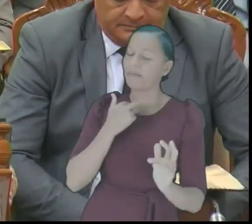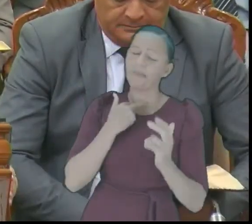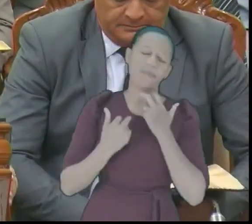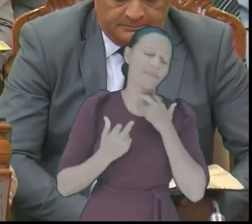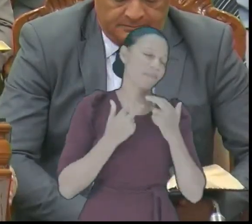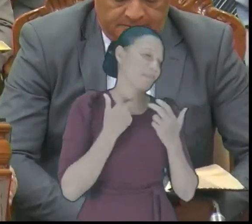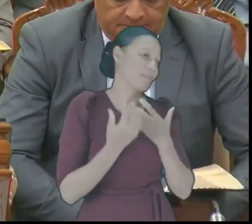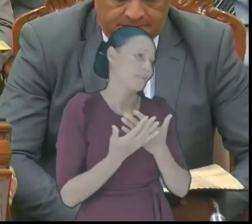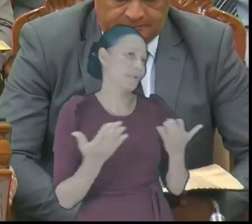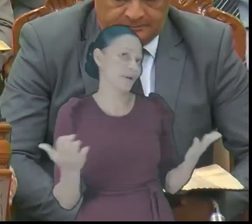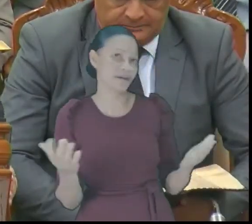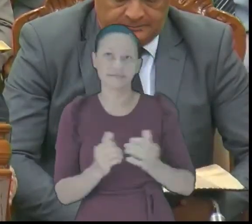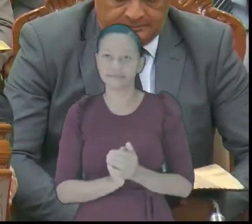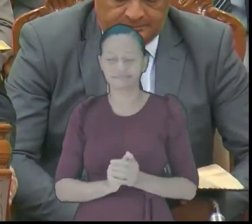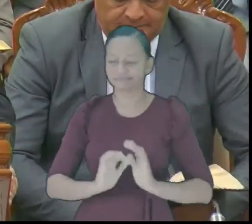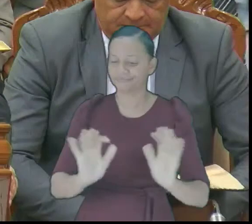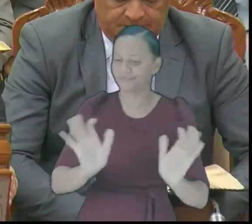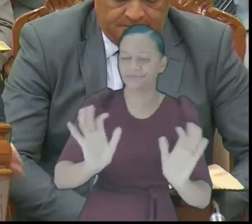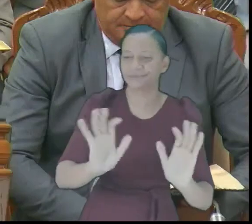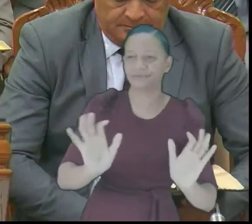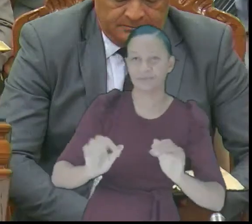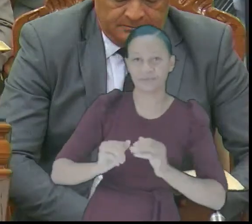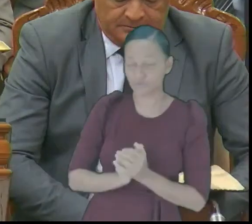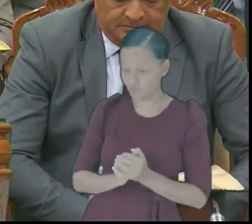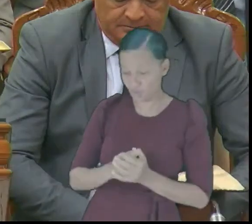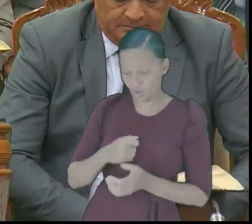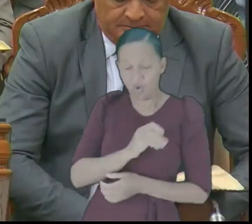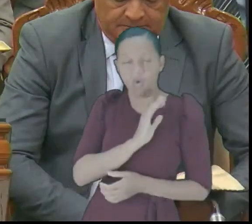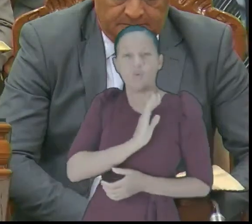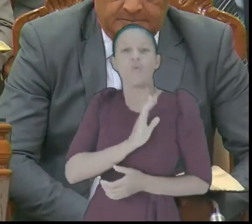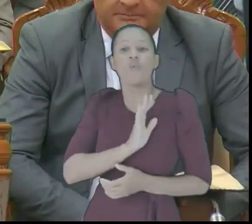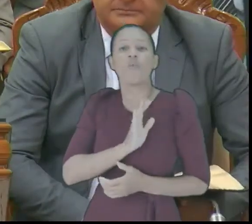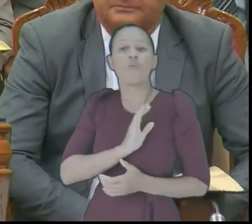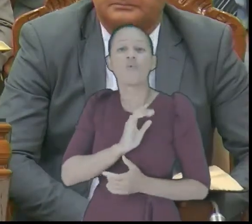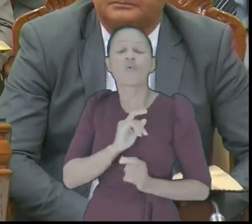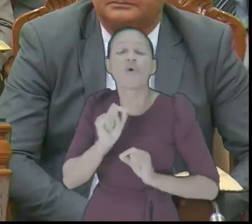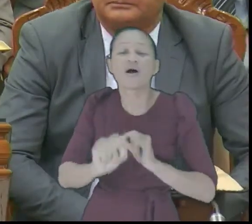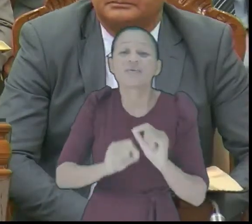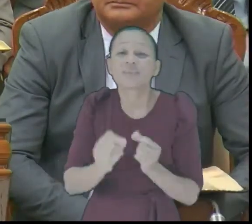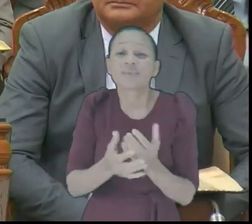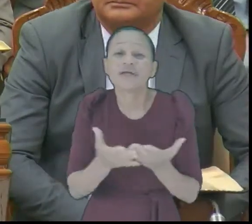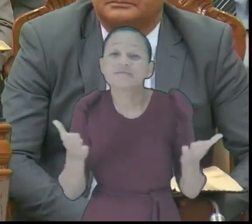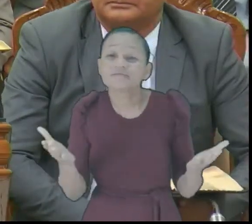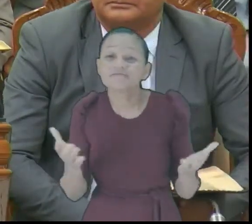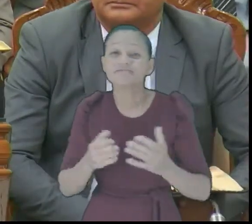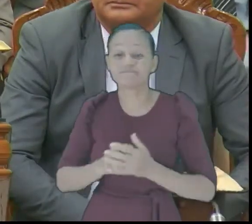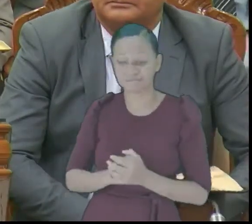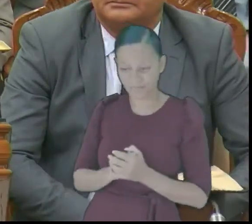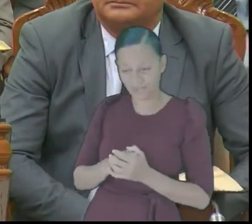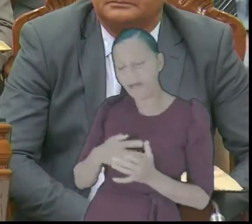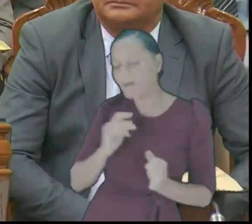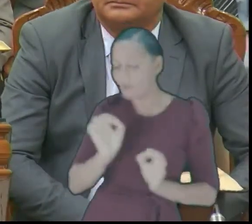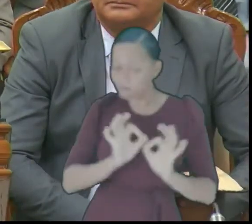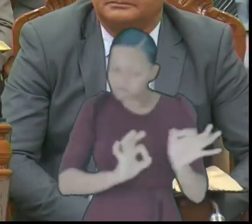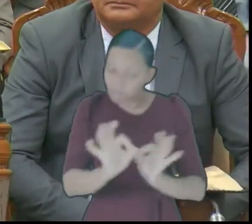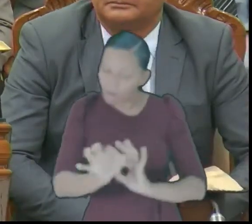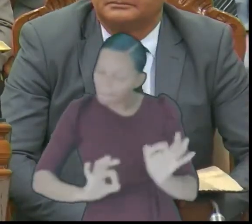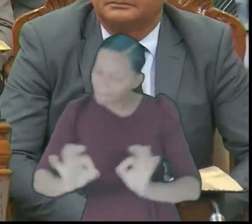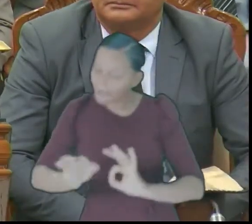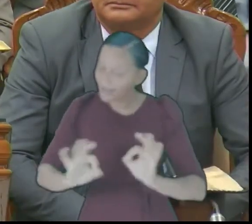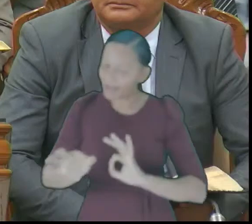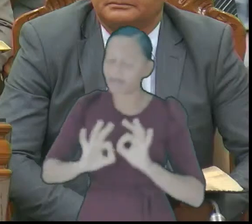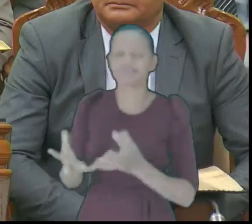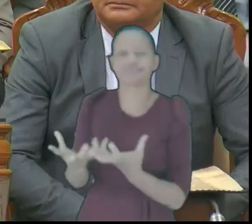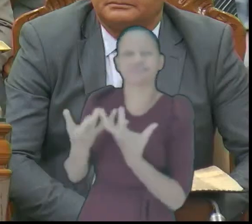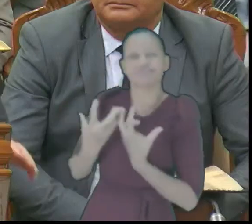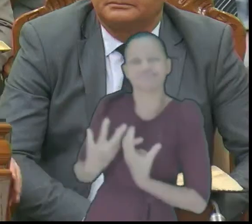podia, é porque não era tempo. Os corações ainda não estavam, o quê, meus irmãos? Preparados para receber o Espírito